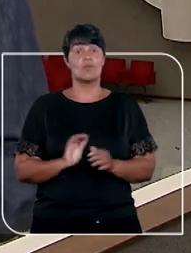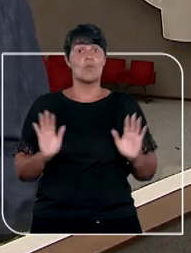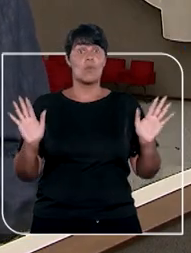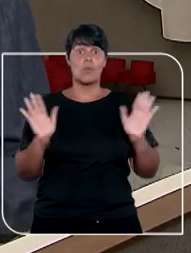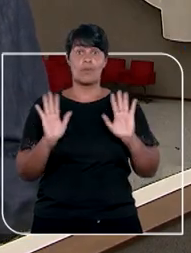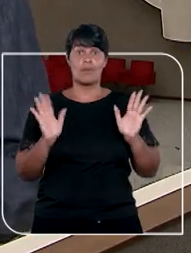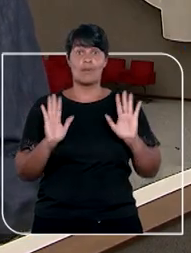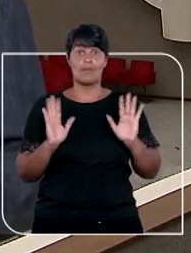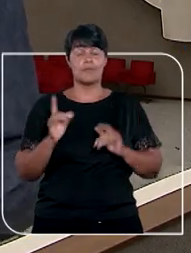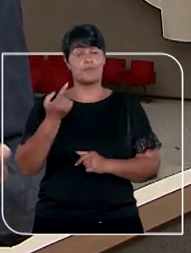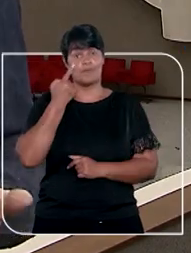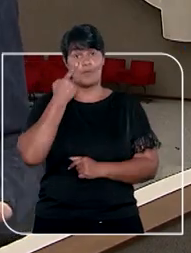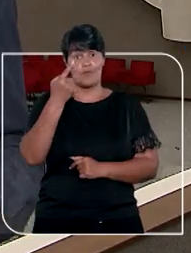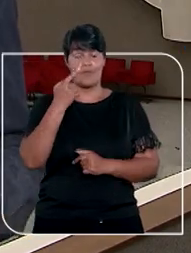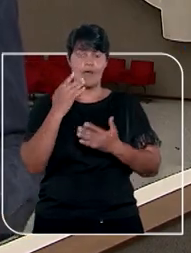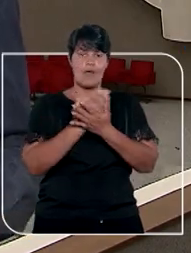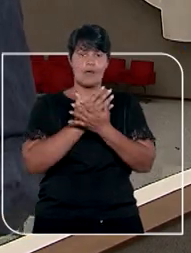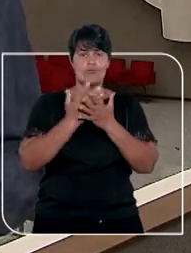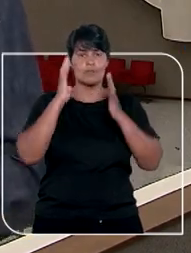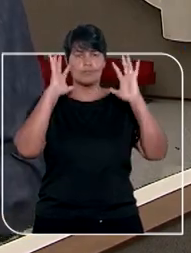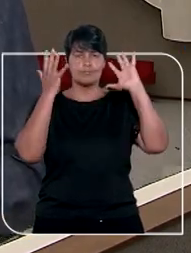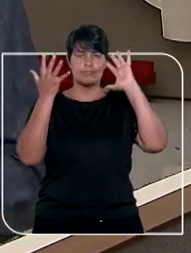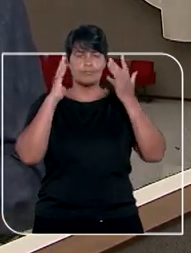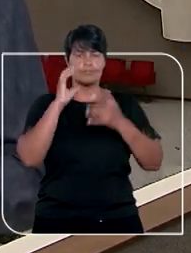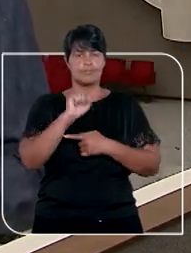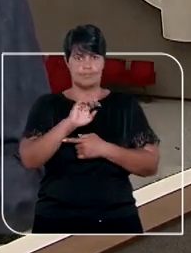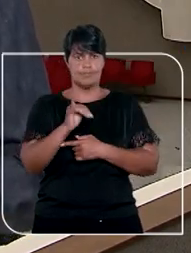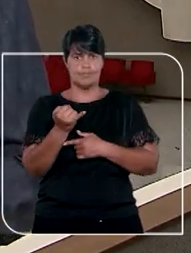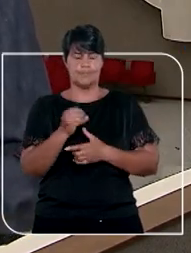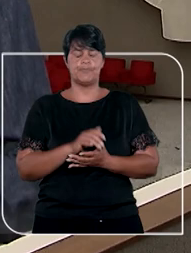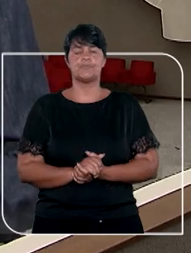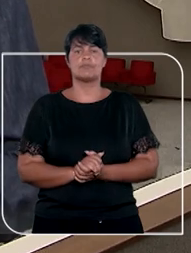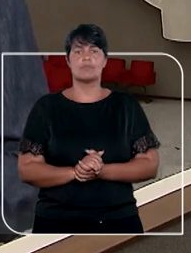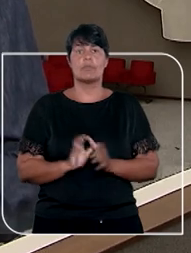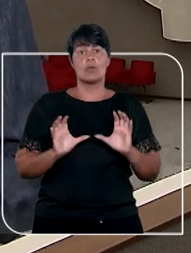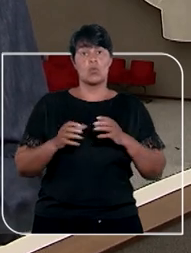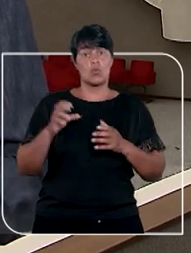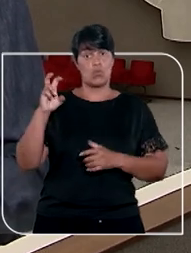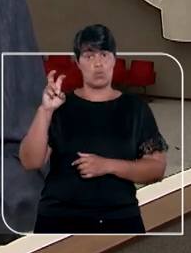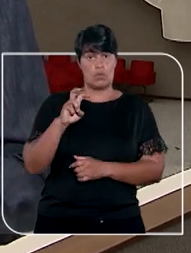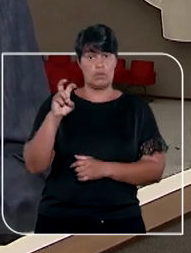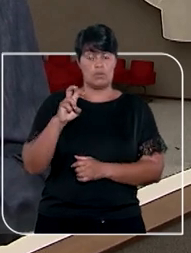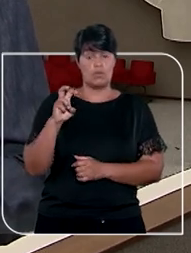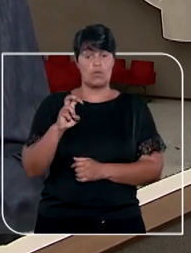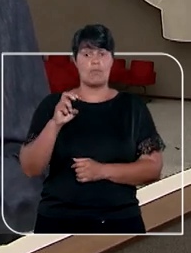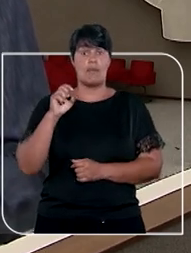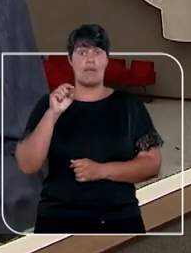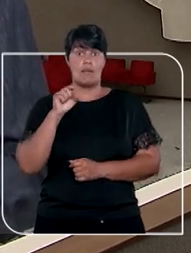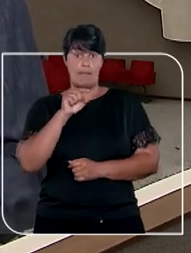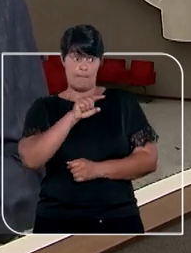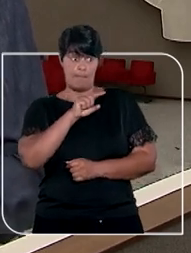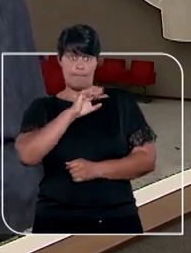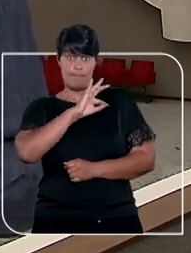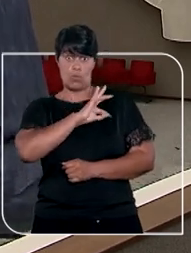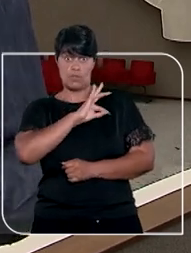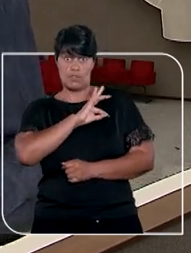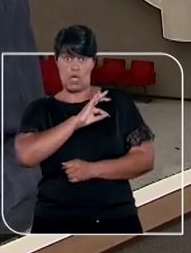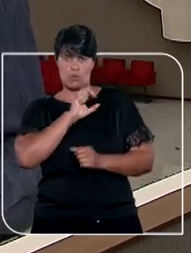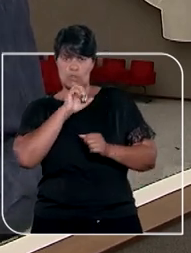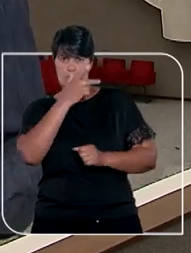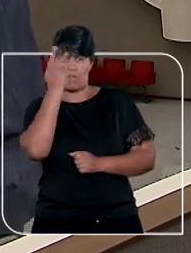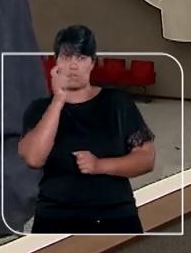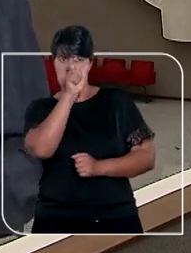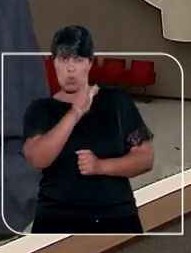Olá, conheça algumas das recentes decisões do STJ. Para a quinta turma do Superior Tribunal de Justiça, policiais